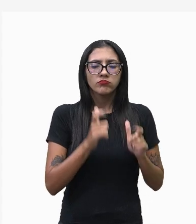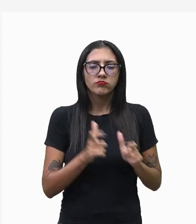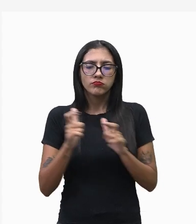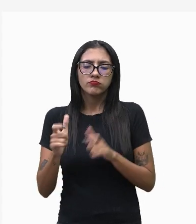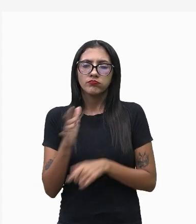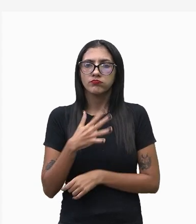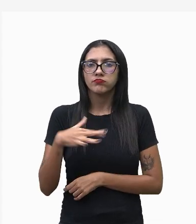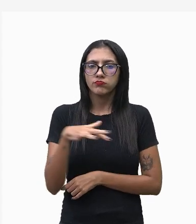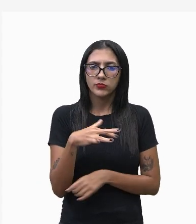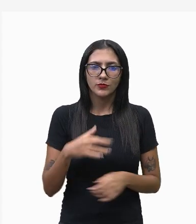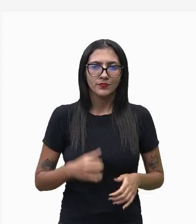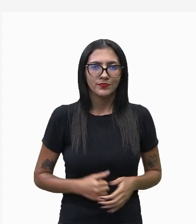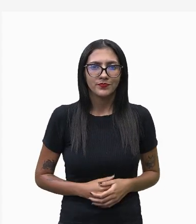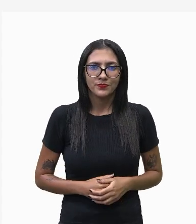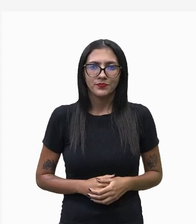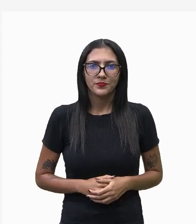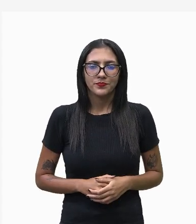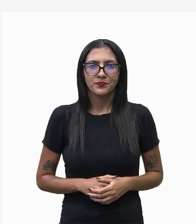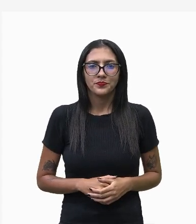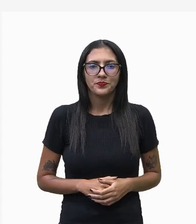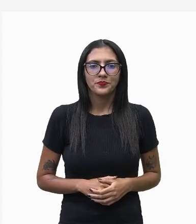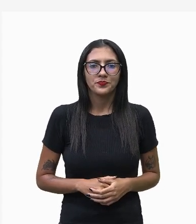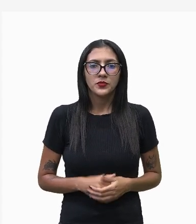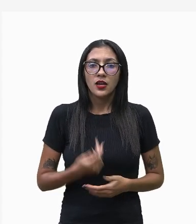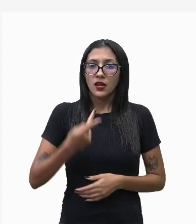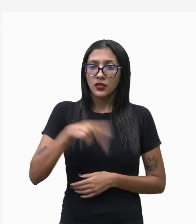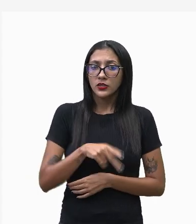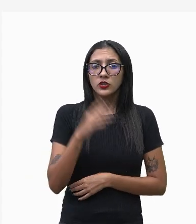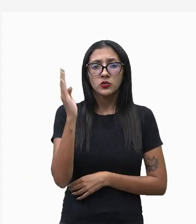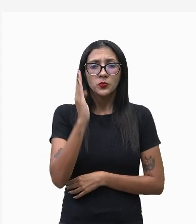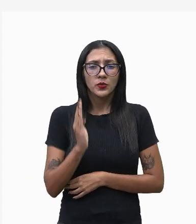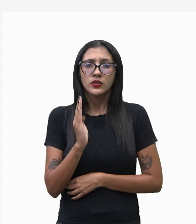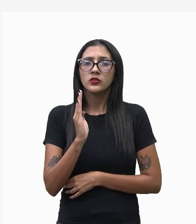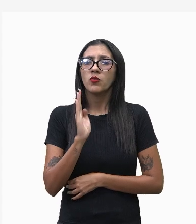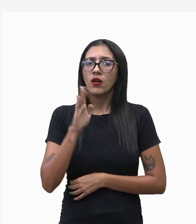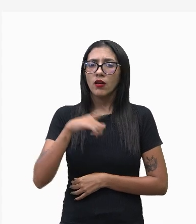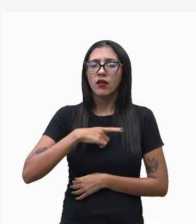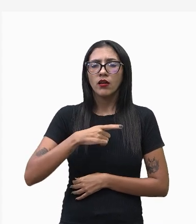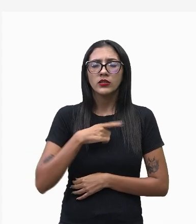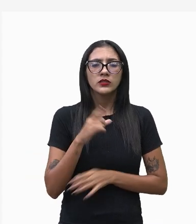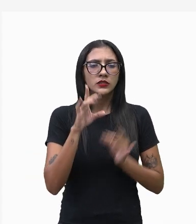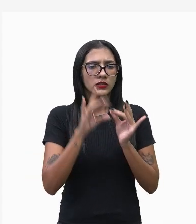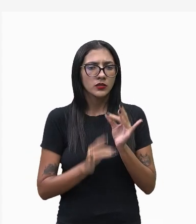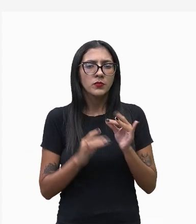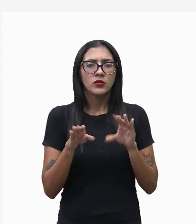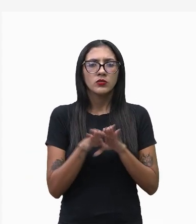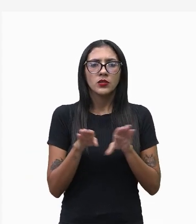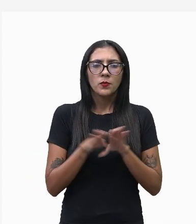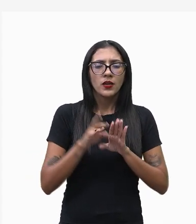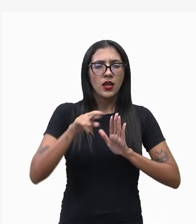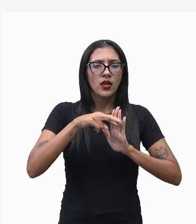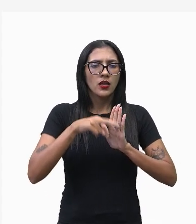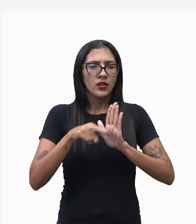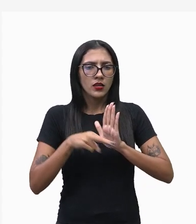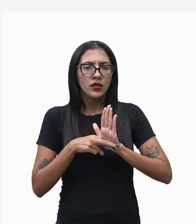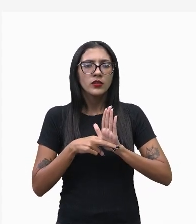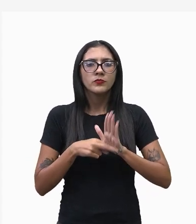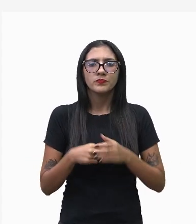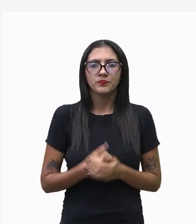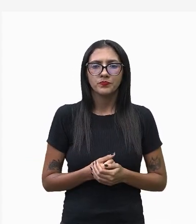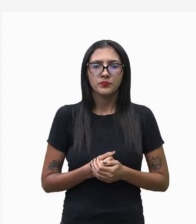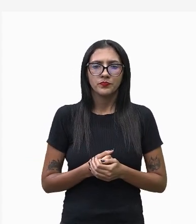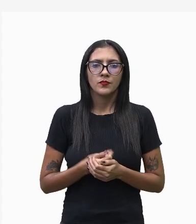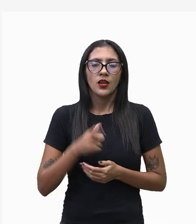no Brasil, a definição e a regulamentação dessas UCs, que são as unidades de conservação, são aí